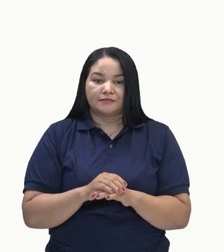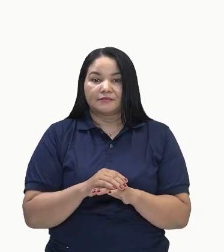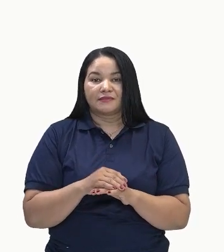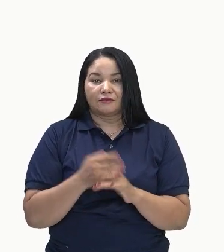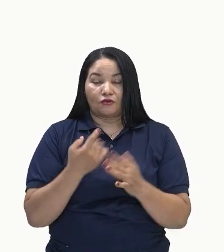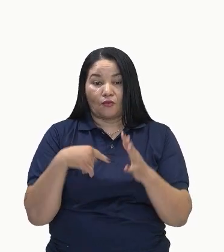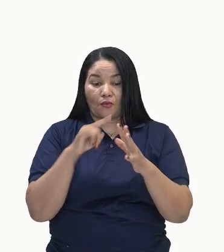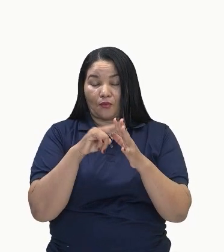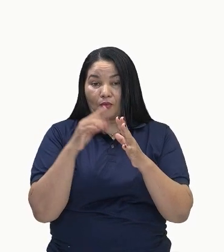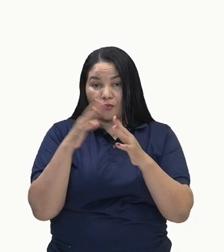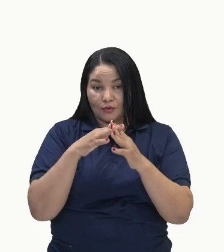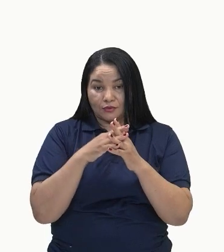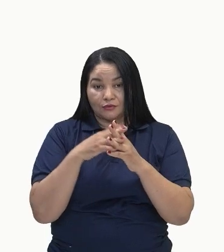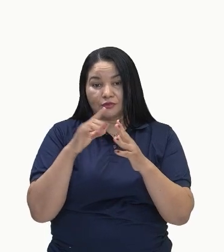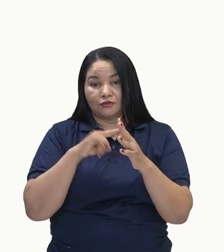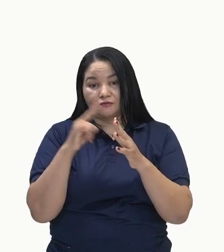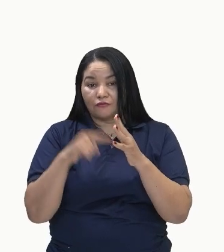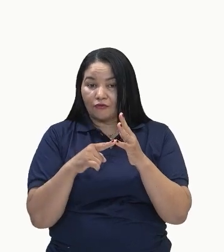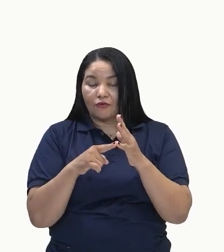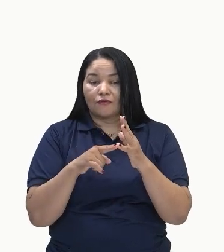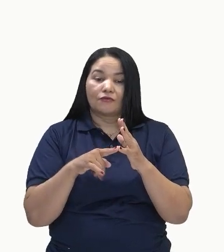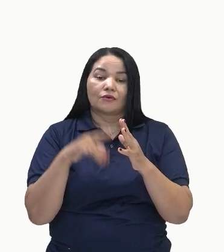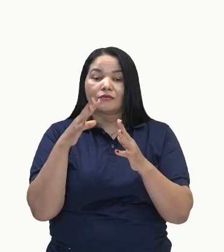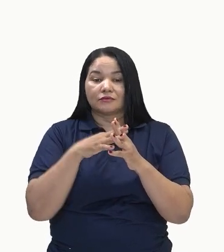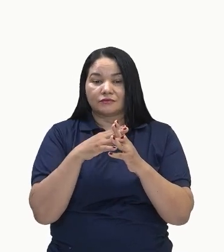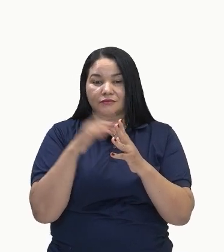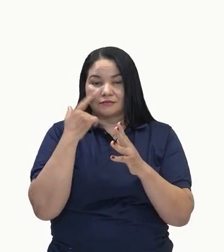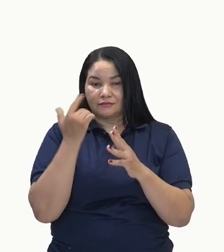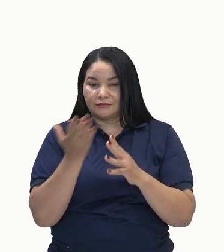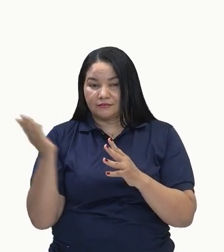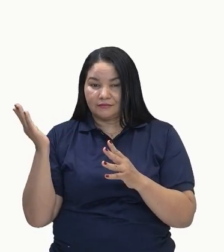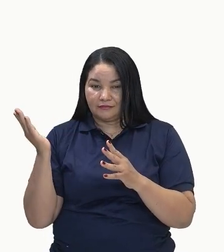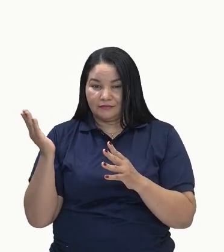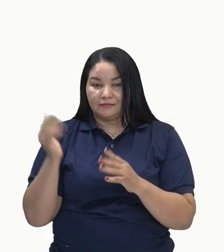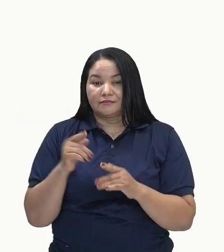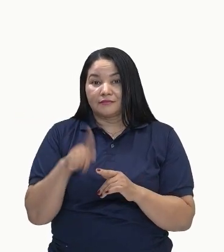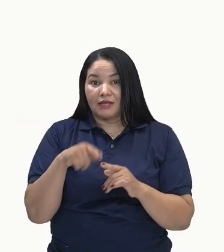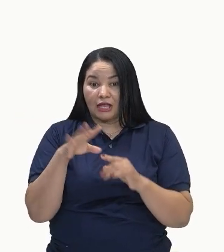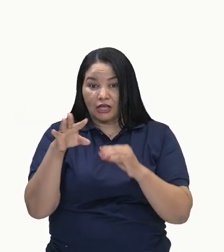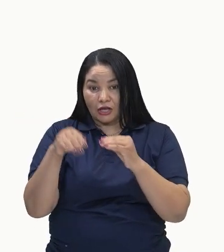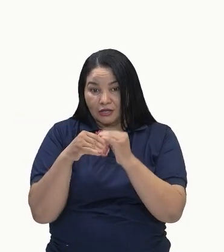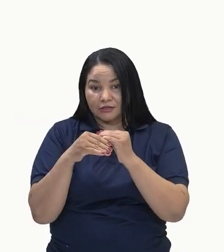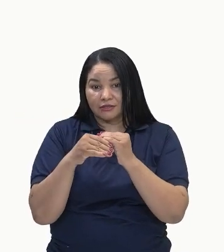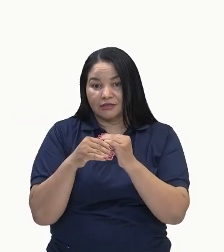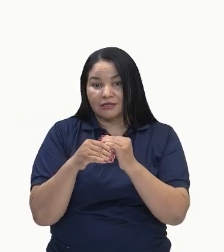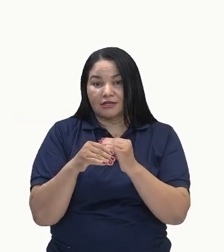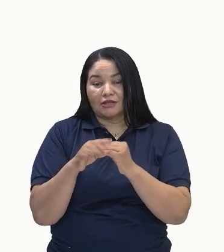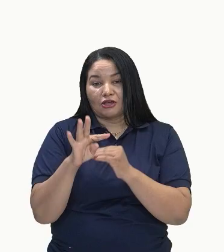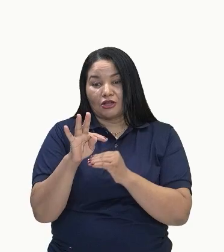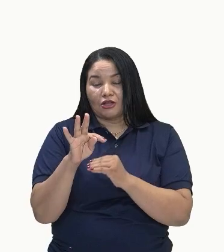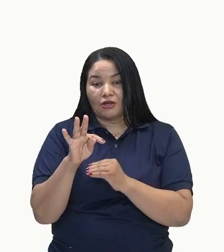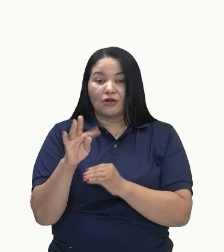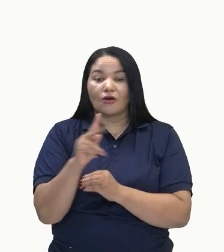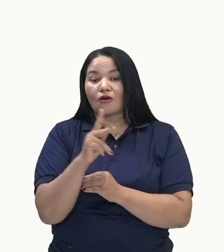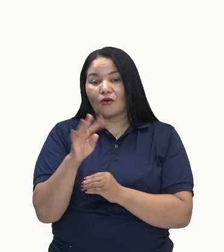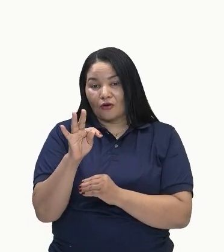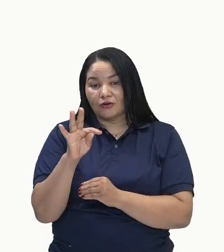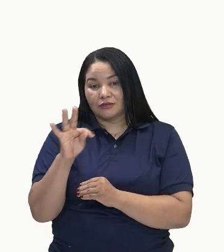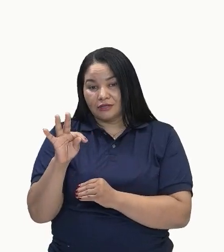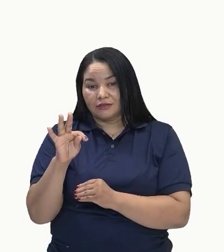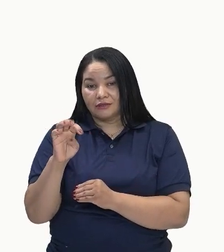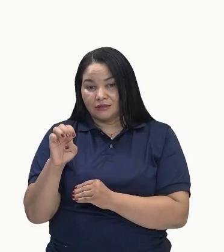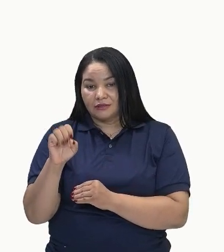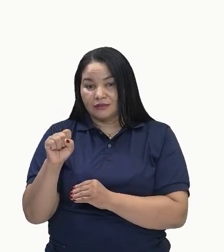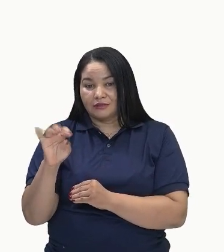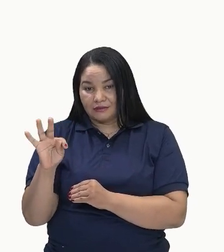CVC, consoante, vogal, consoante. Olha só, dupliquei a última consoante antes de acrescentar EST aqui,